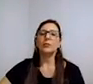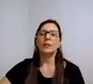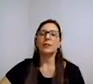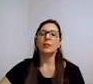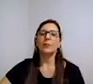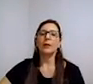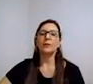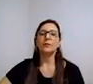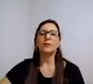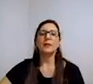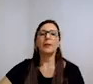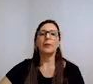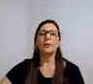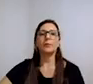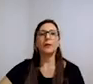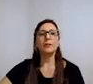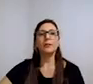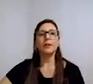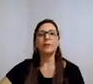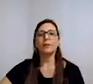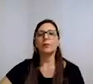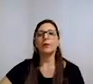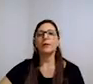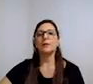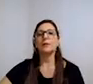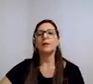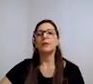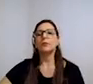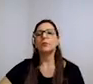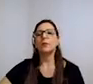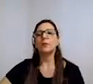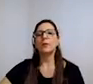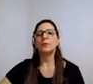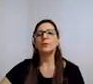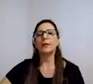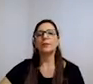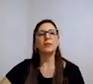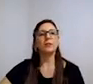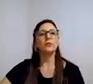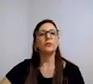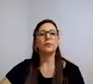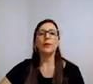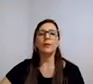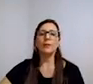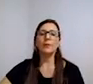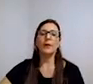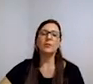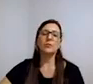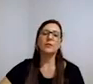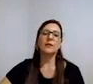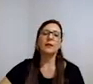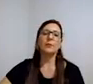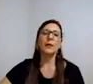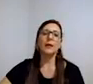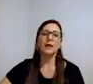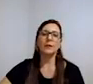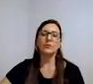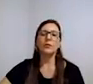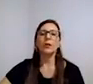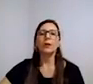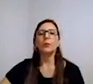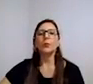de relaxamento, você é capaz de baixar a frequência dos batimentos cardíacos, mas jamais consegue